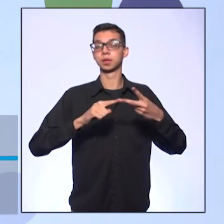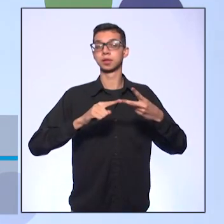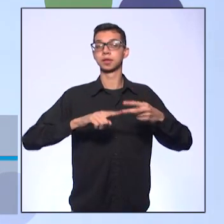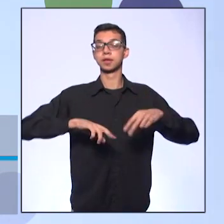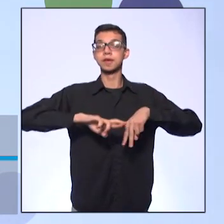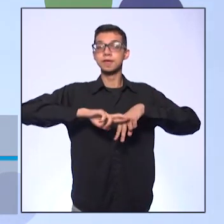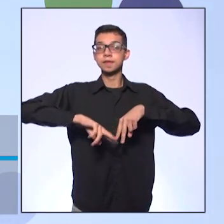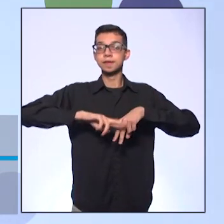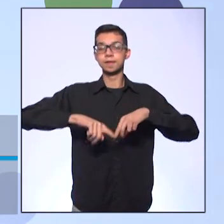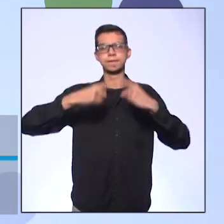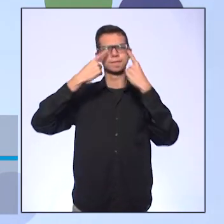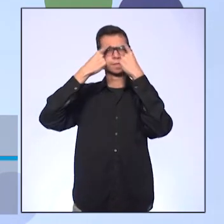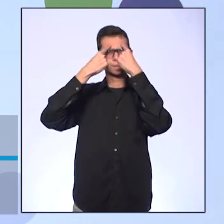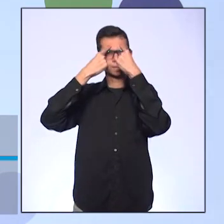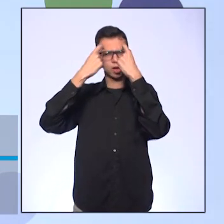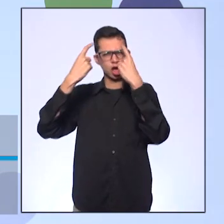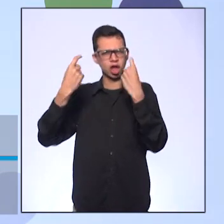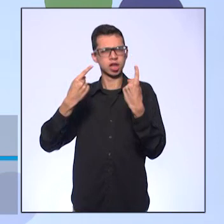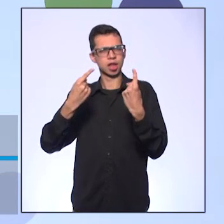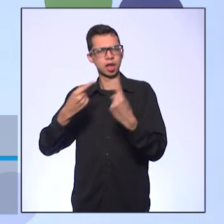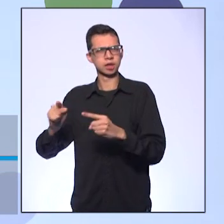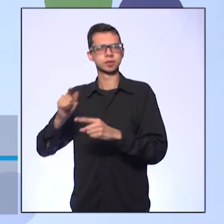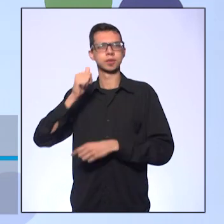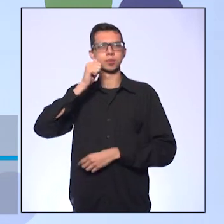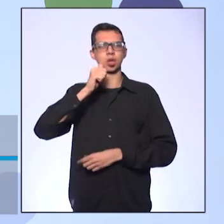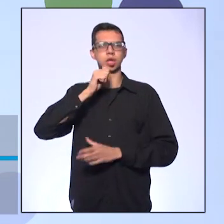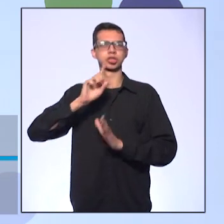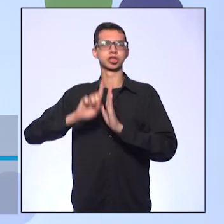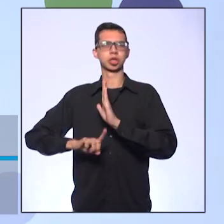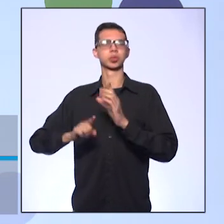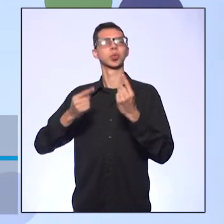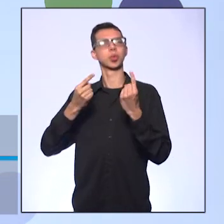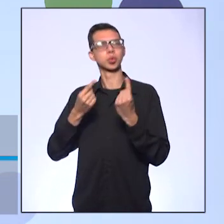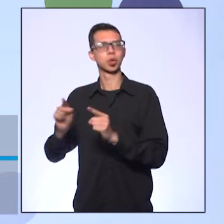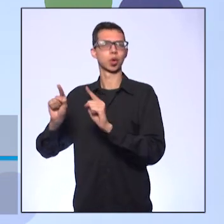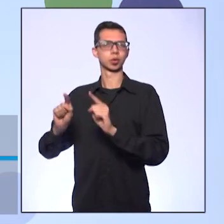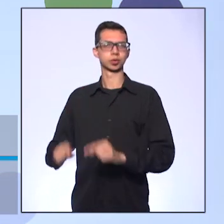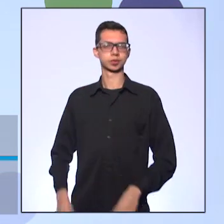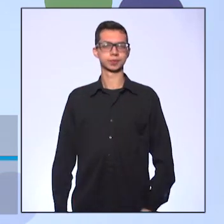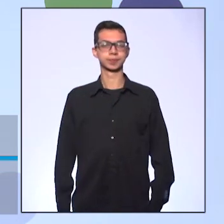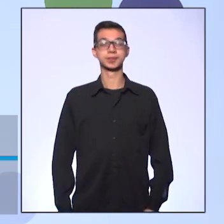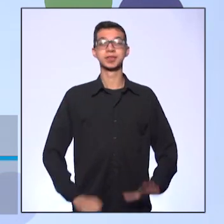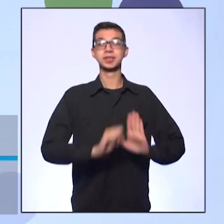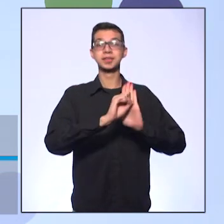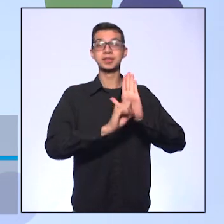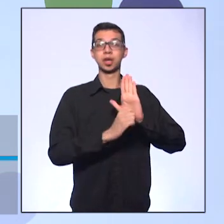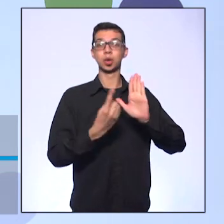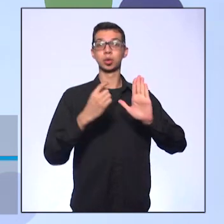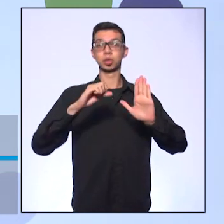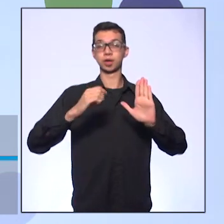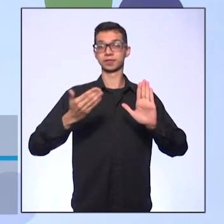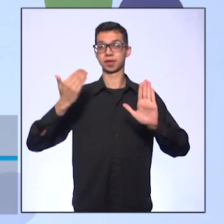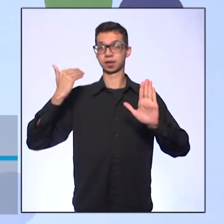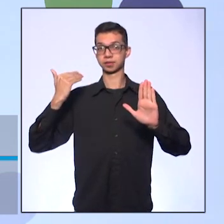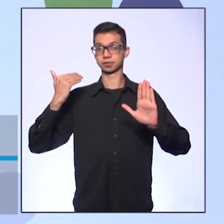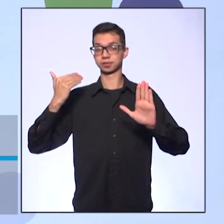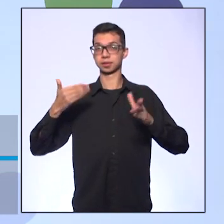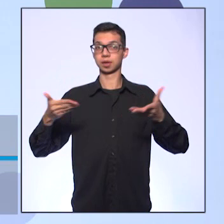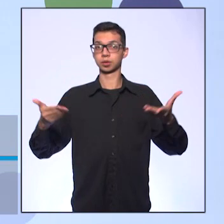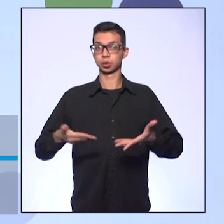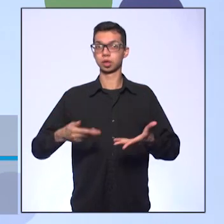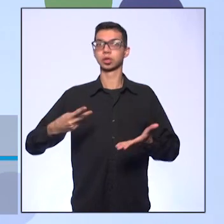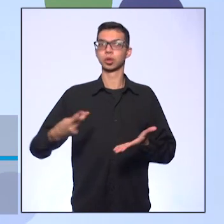mulheres. Aquilo que acontecia no século XIX, voltando a acontecer. Então, este é um problema grave que tem que